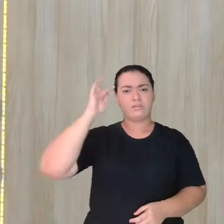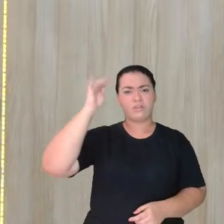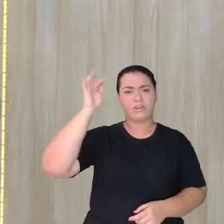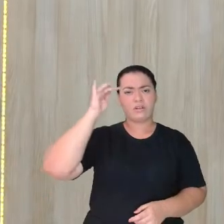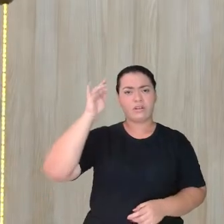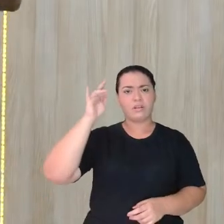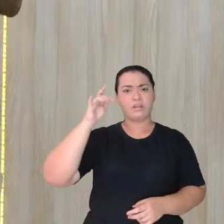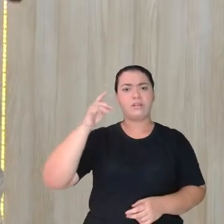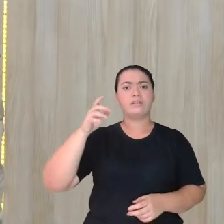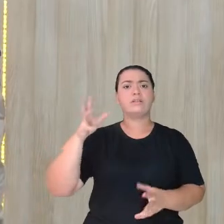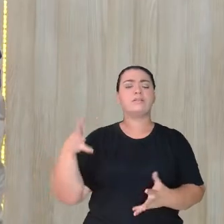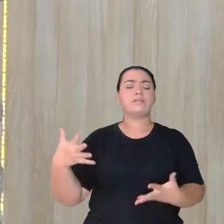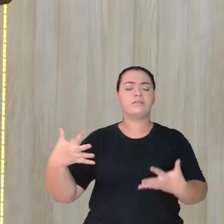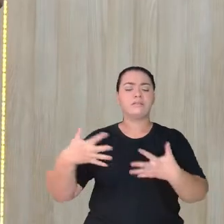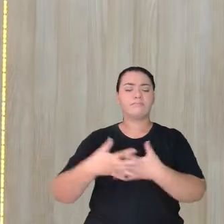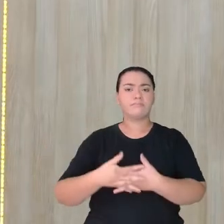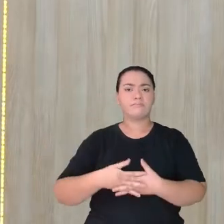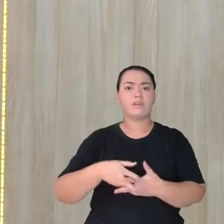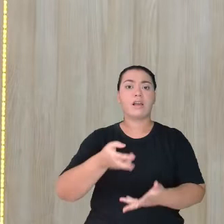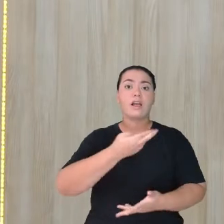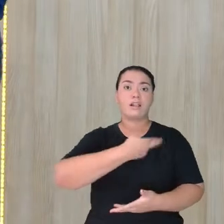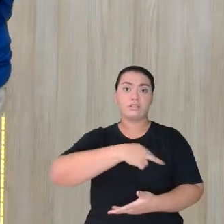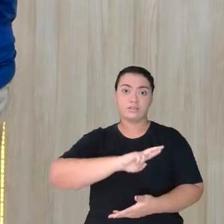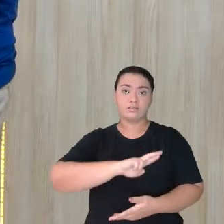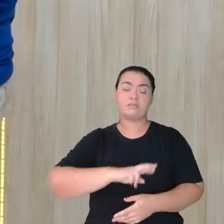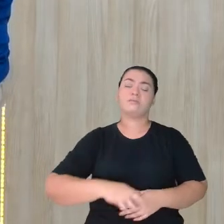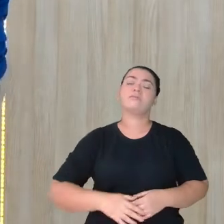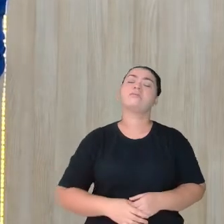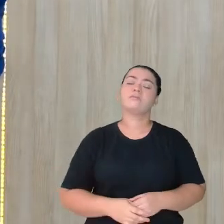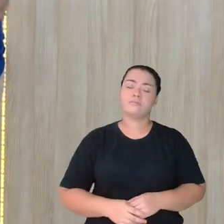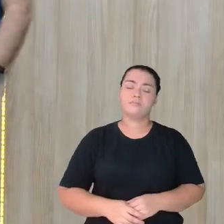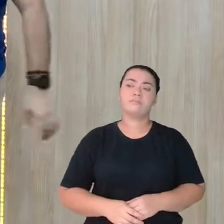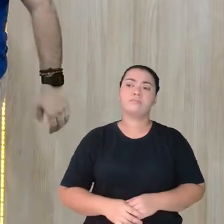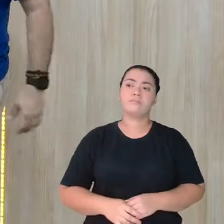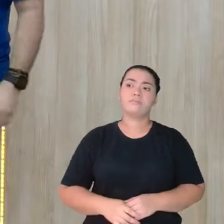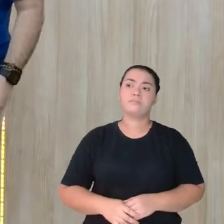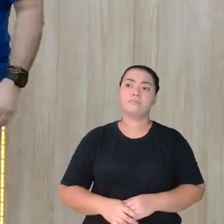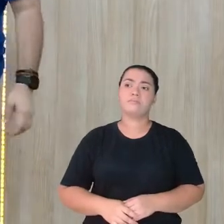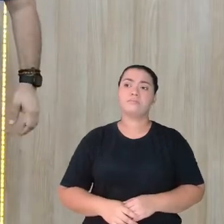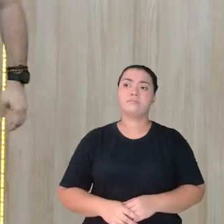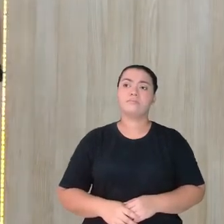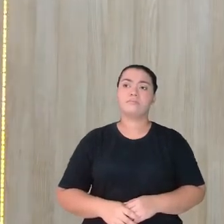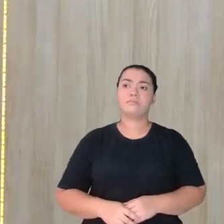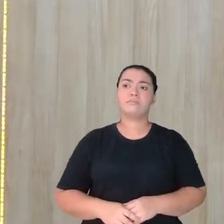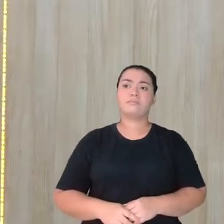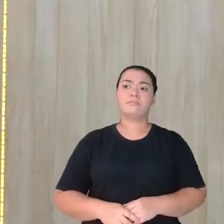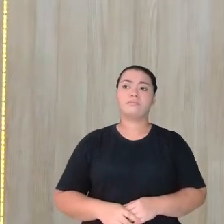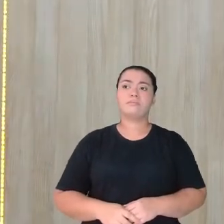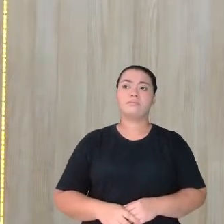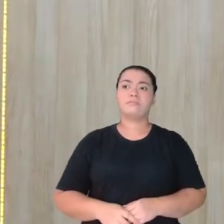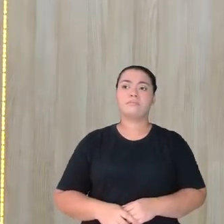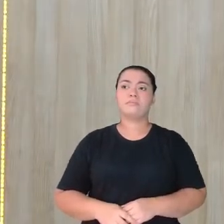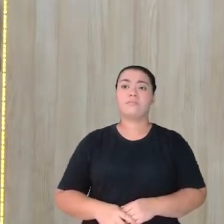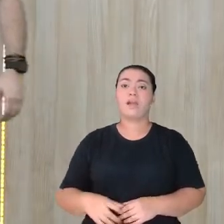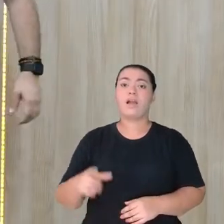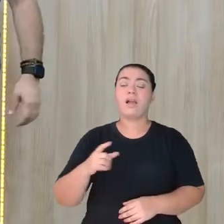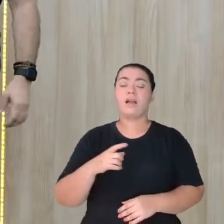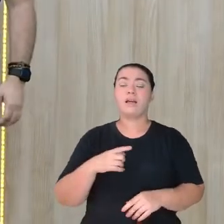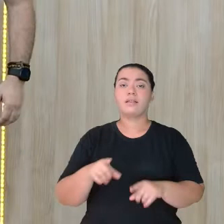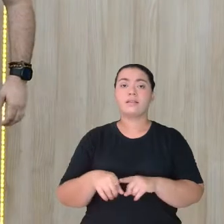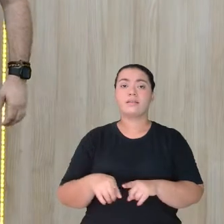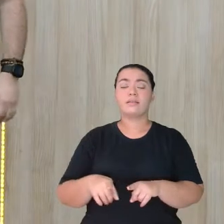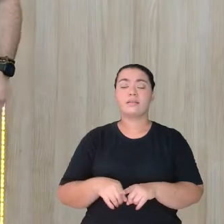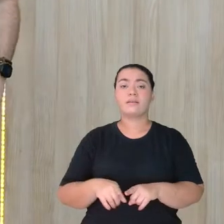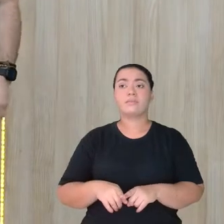que imbricadas, né? Ligadas, assim, estão relacionadas. Então é uma questão também